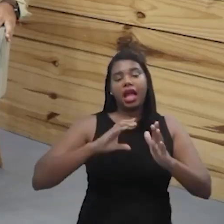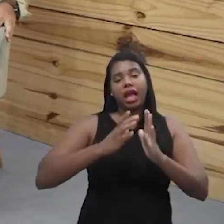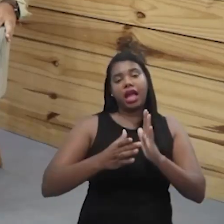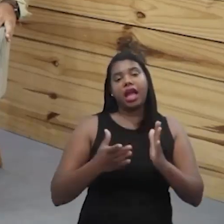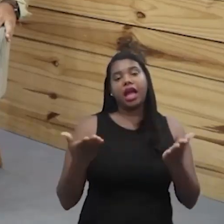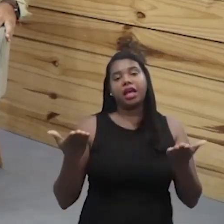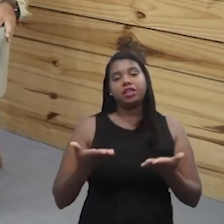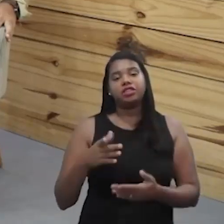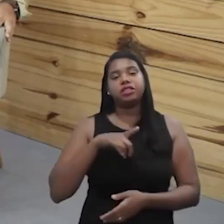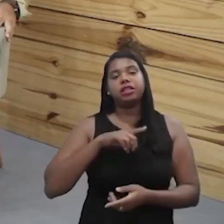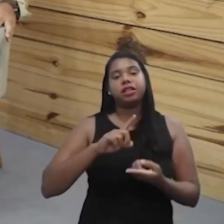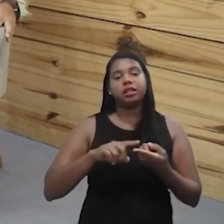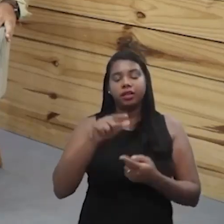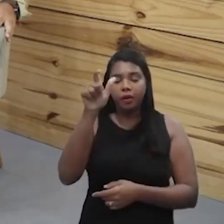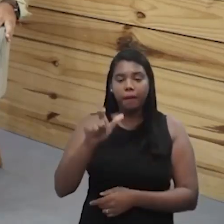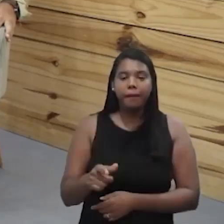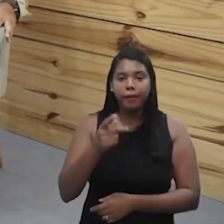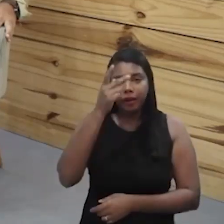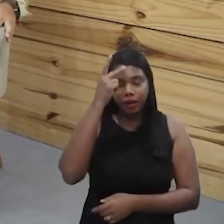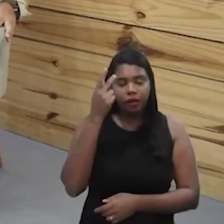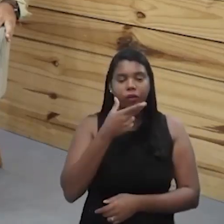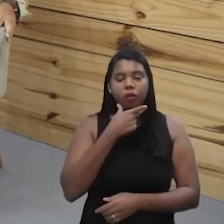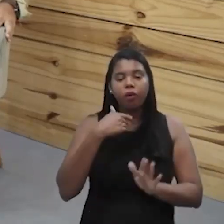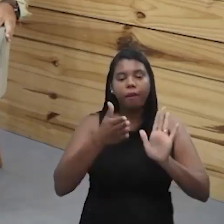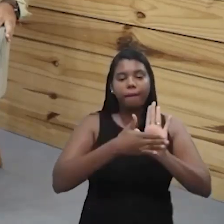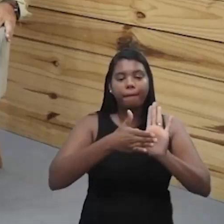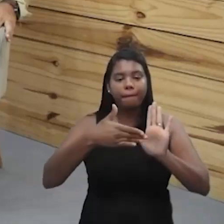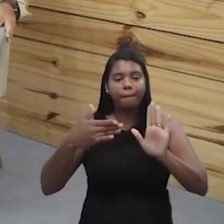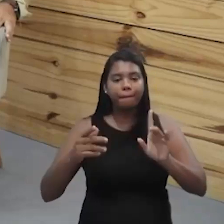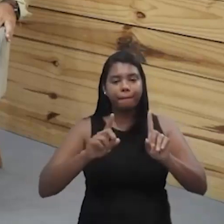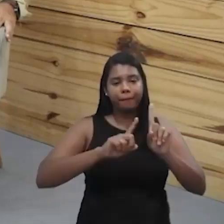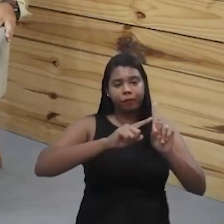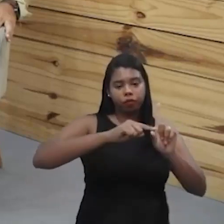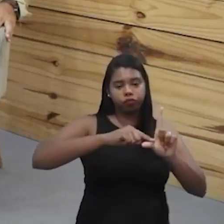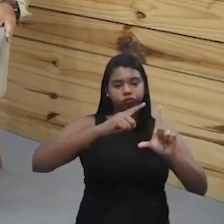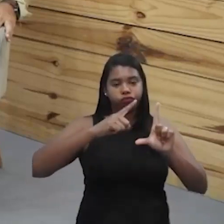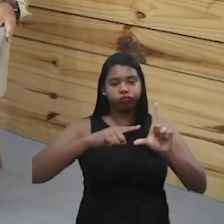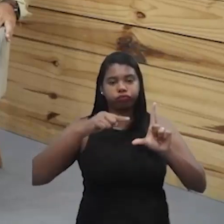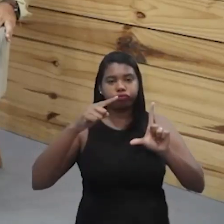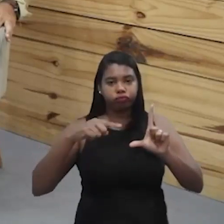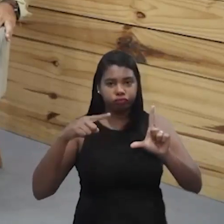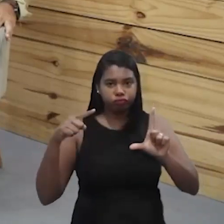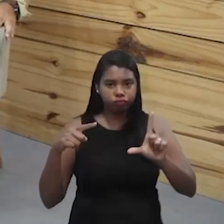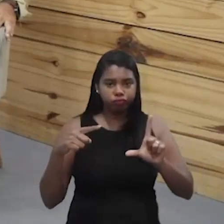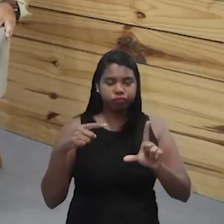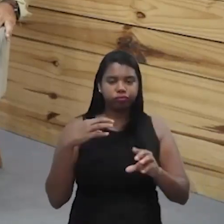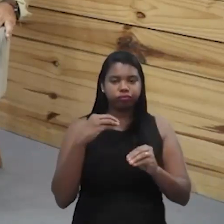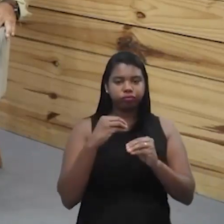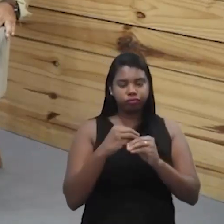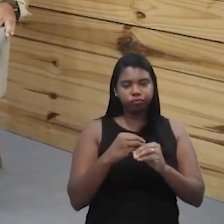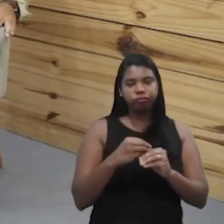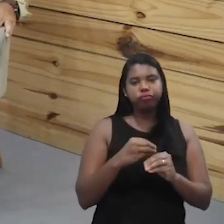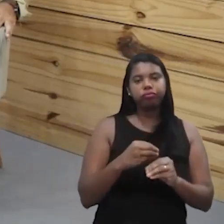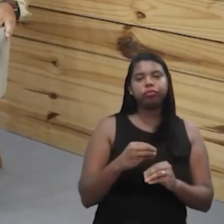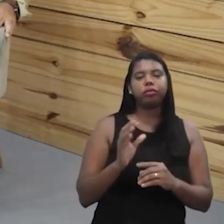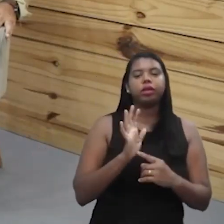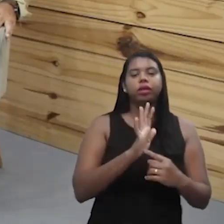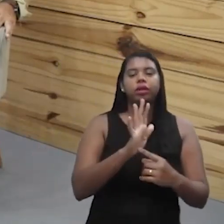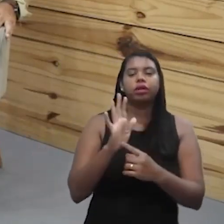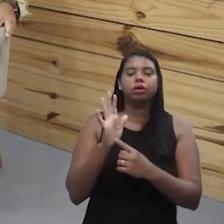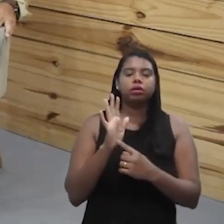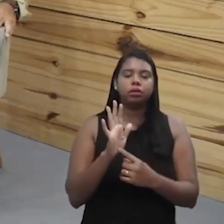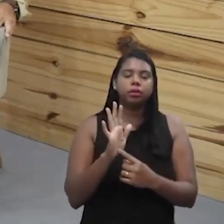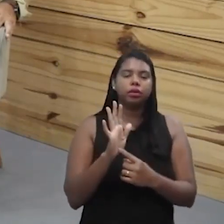tem também o cara que vai fazer o tráfego de dados, que vai trabalhar essa parte de tráfego ali